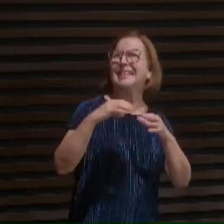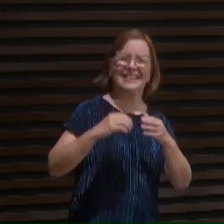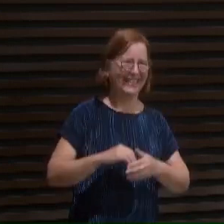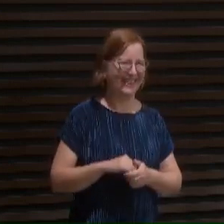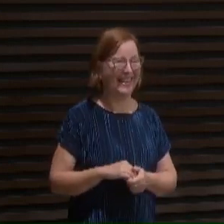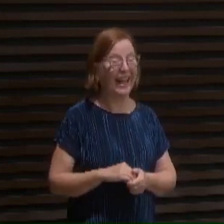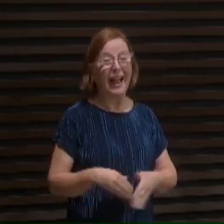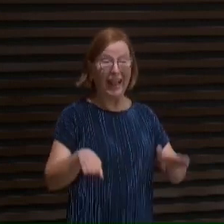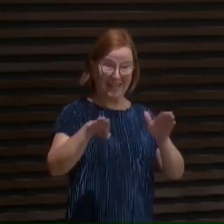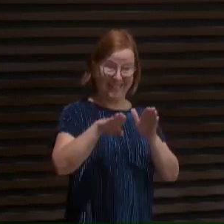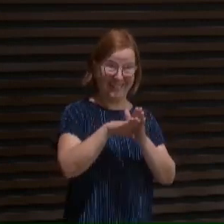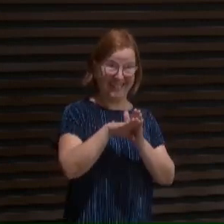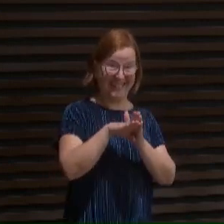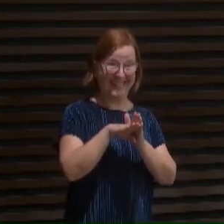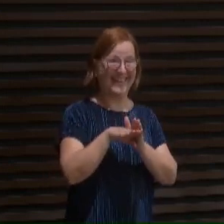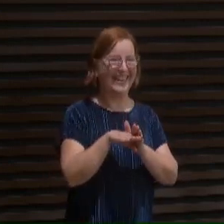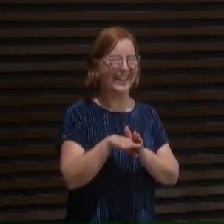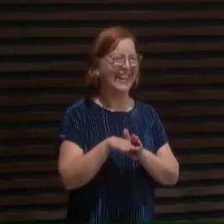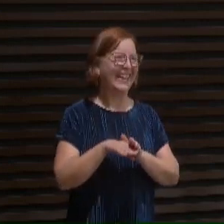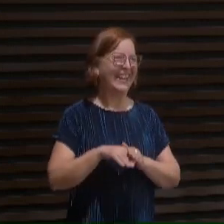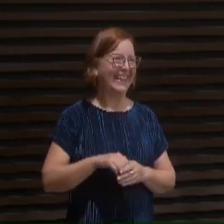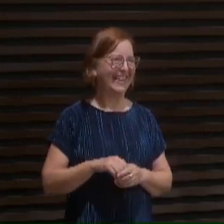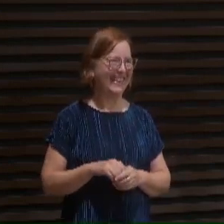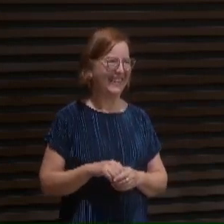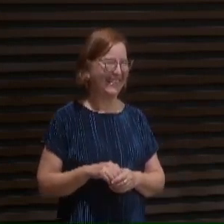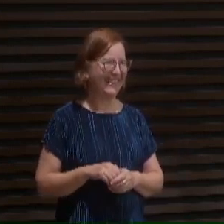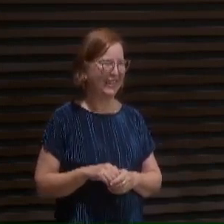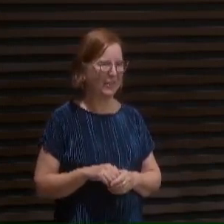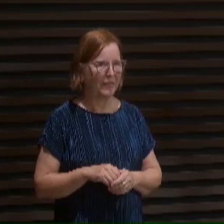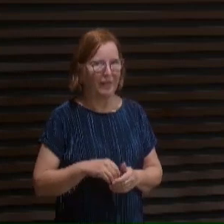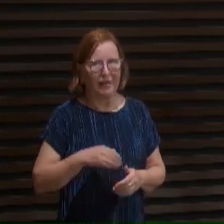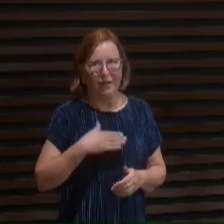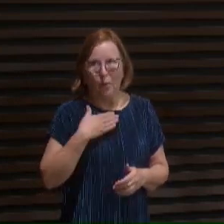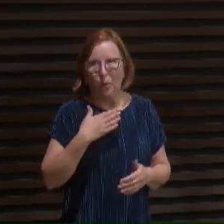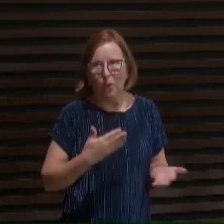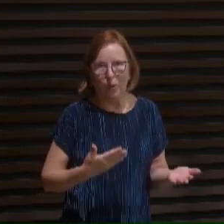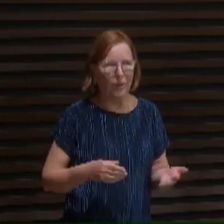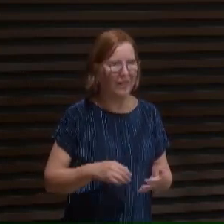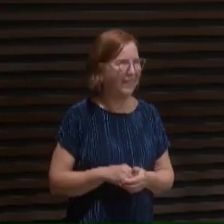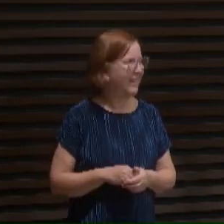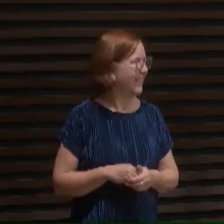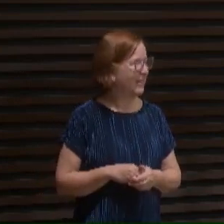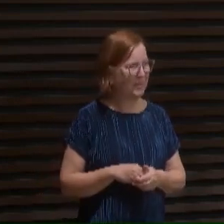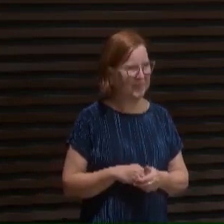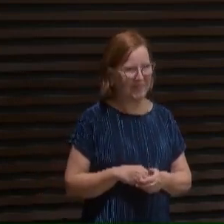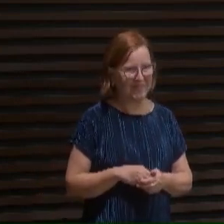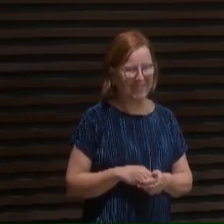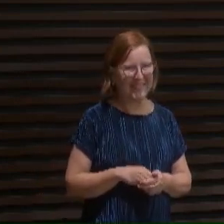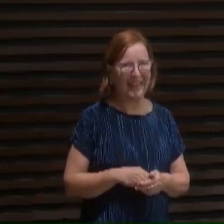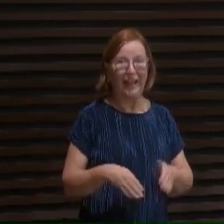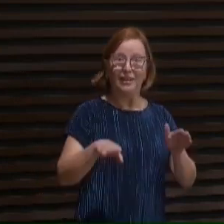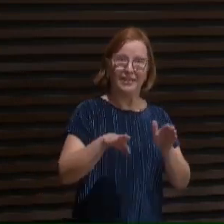Eu cheguei lá, e esbaforido, porque estão fazendo umas reformas lá, e